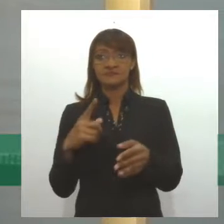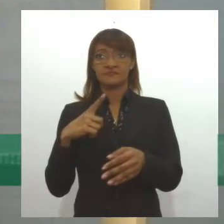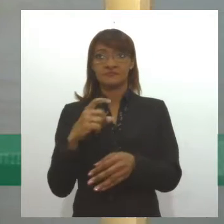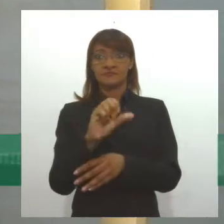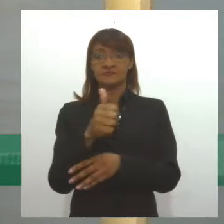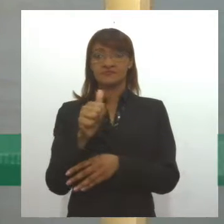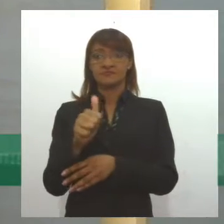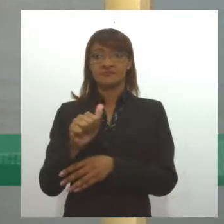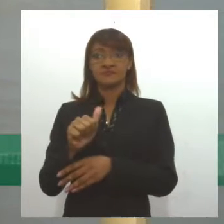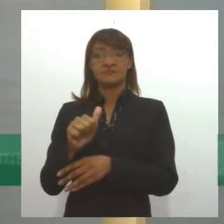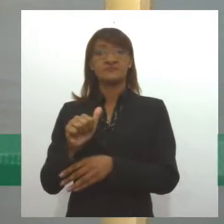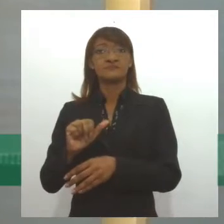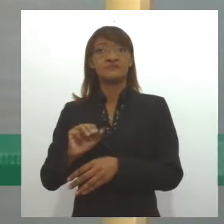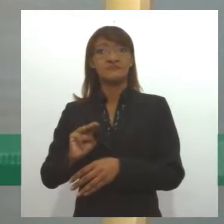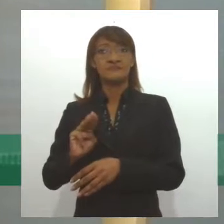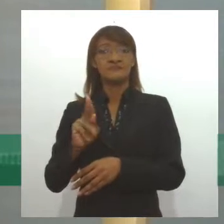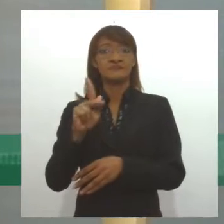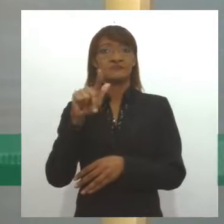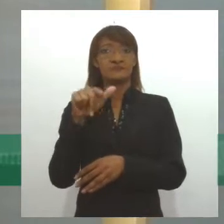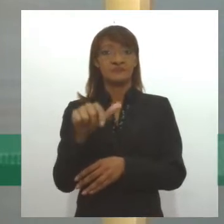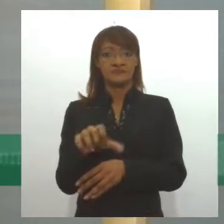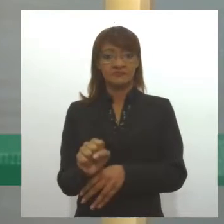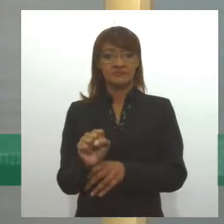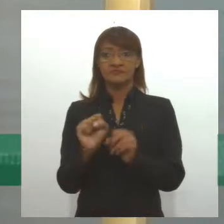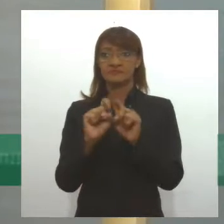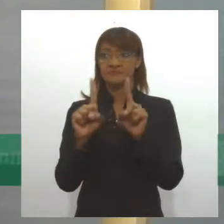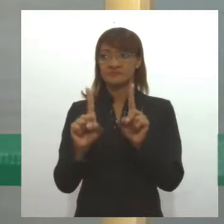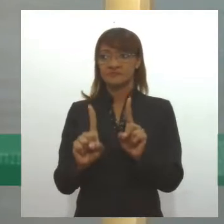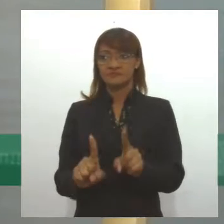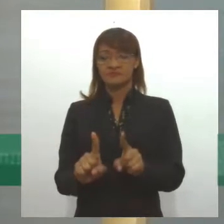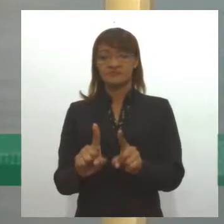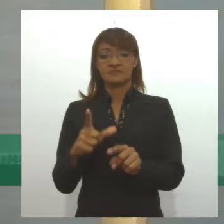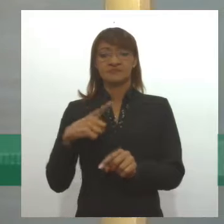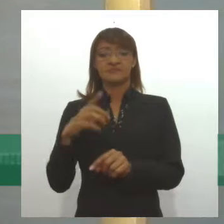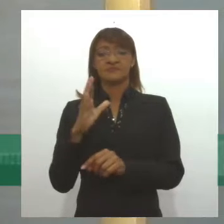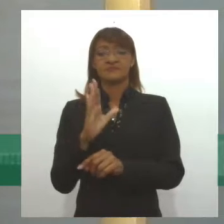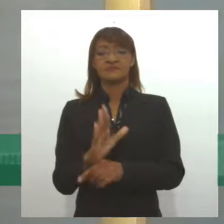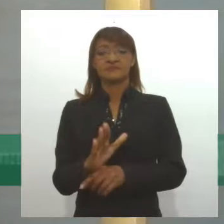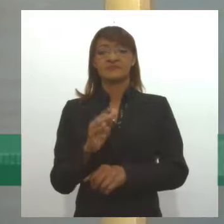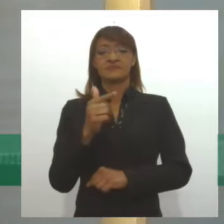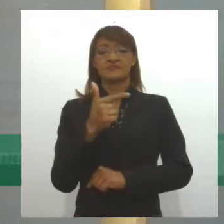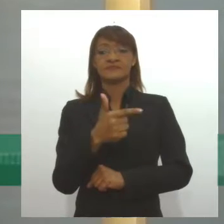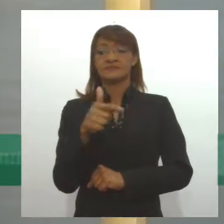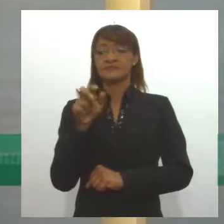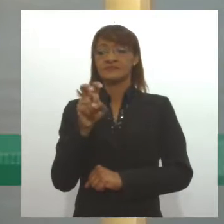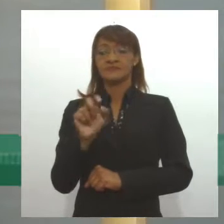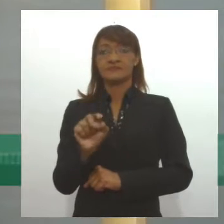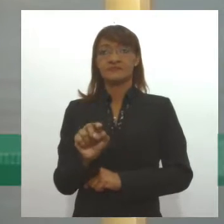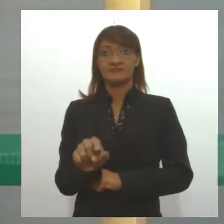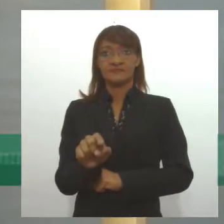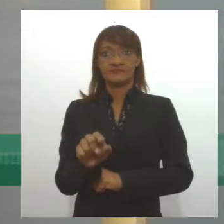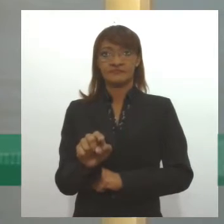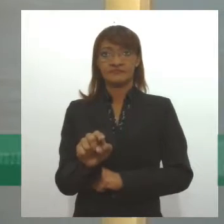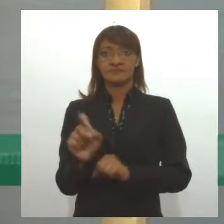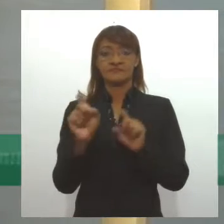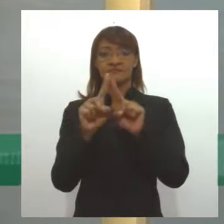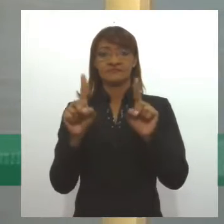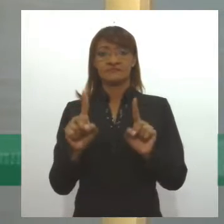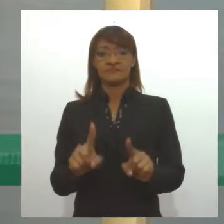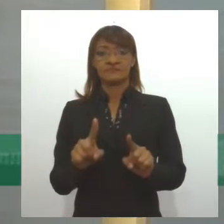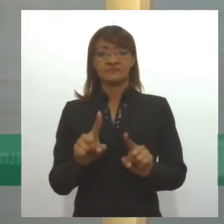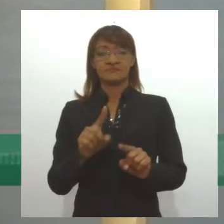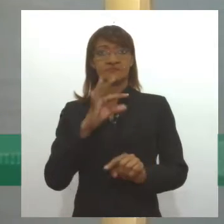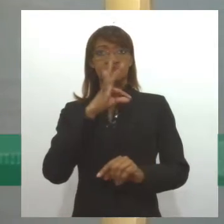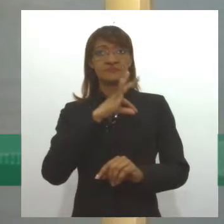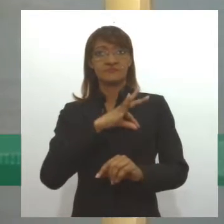milhões de servidores públicos, isso equivale a aproximadamente 25 mil servidores recebendo acima